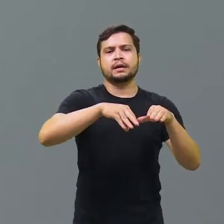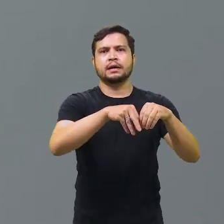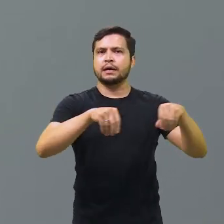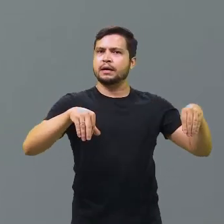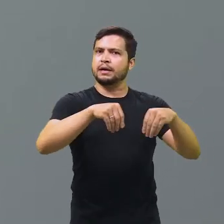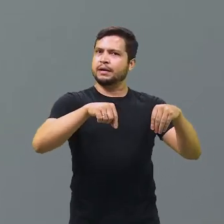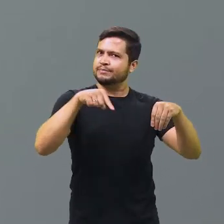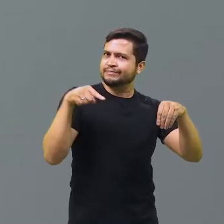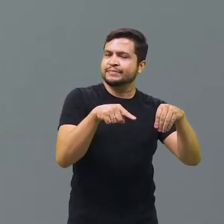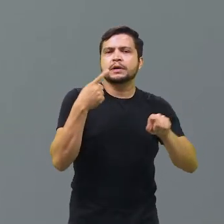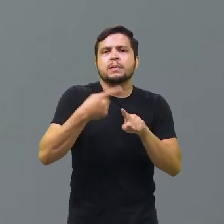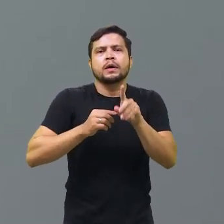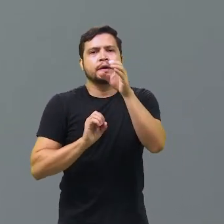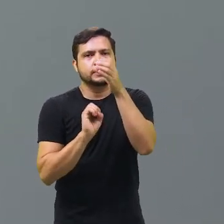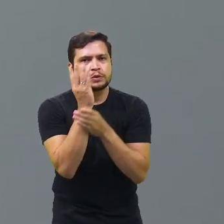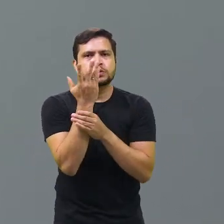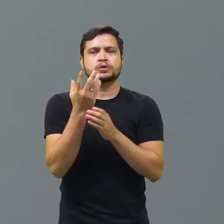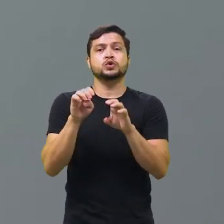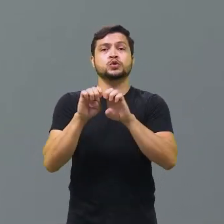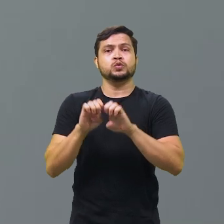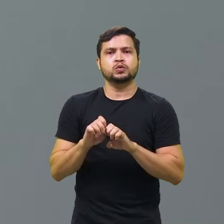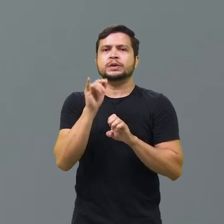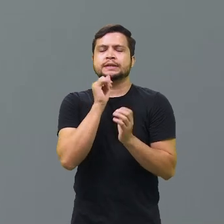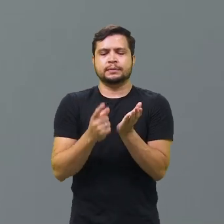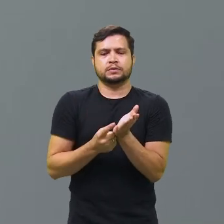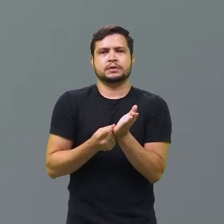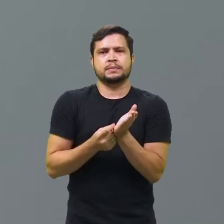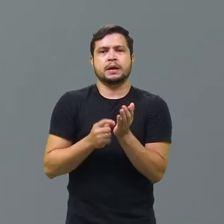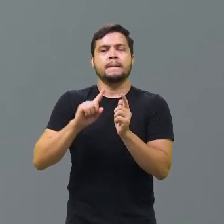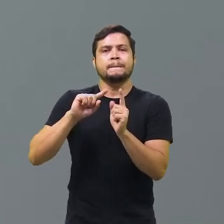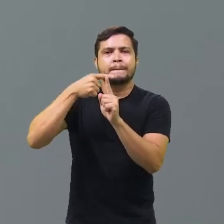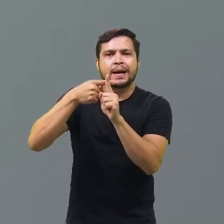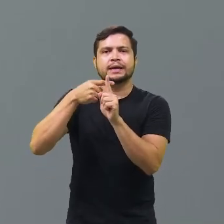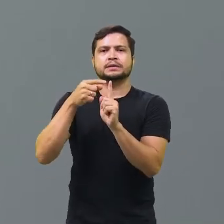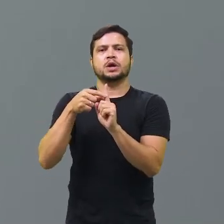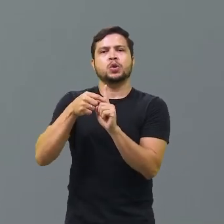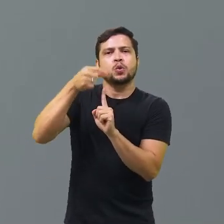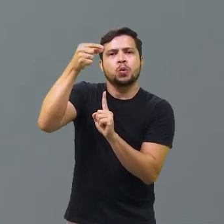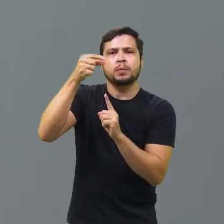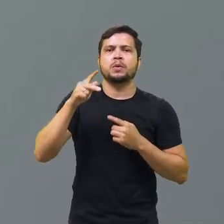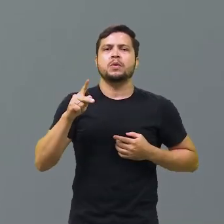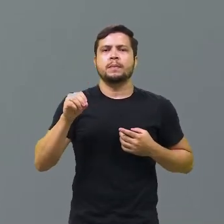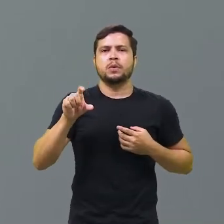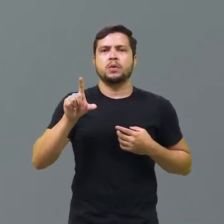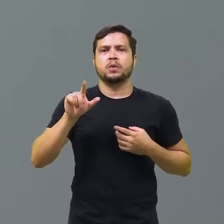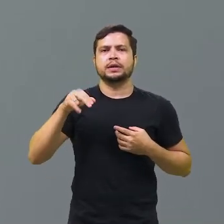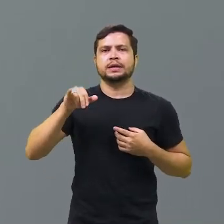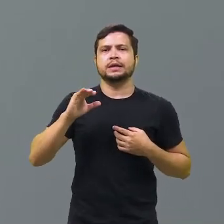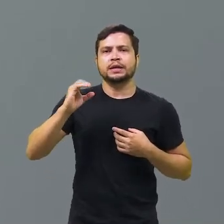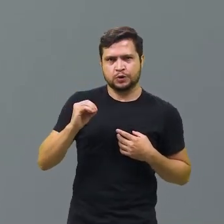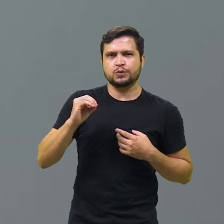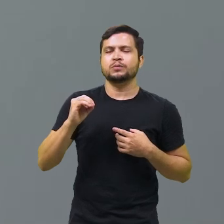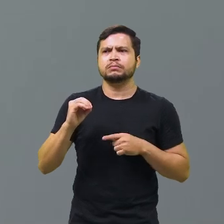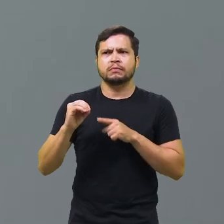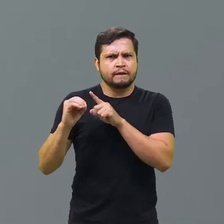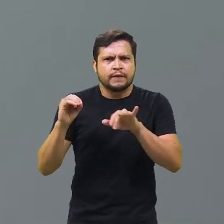de importantes estruturas, como as sementes e o tubo polínico, que é essa estrutura que vai nos ajudar a fazer o papel